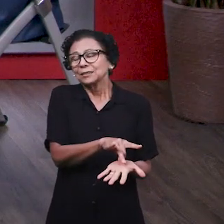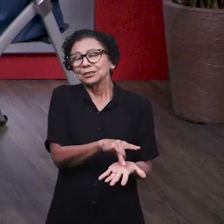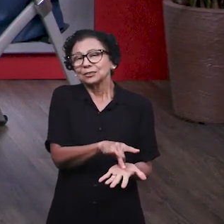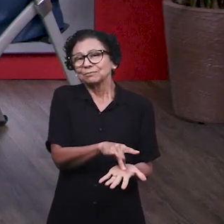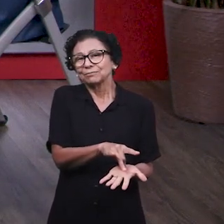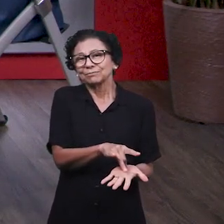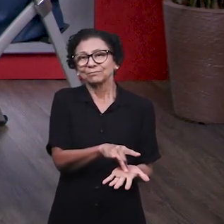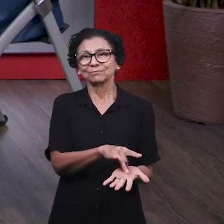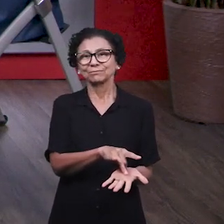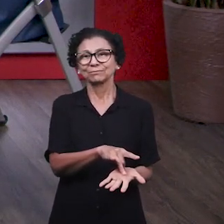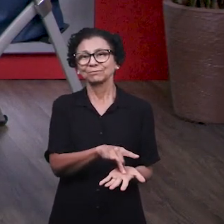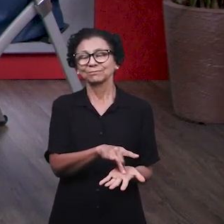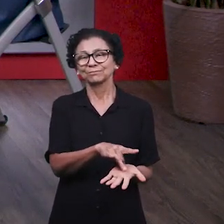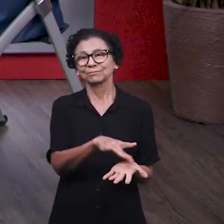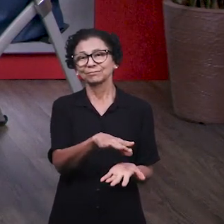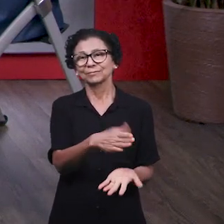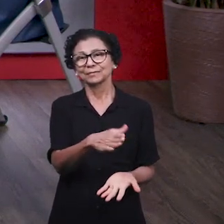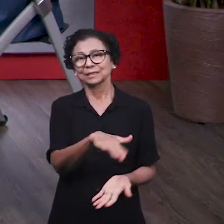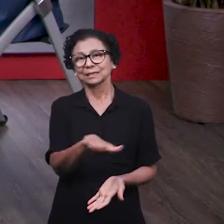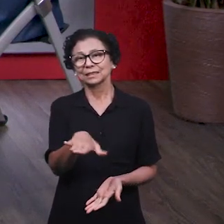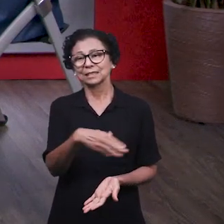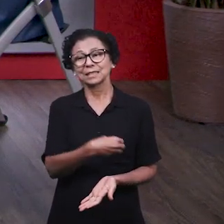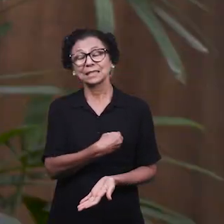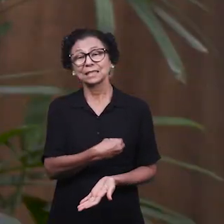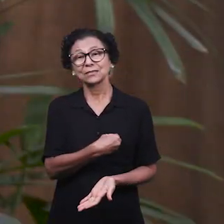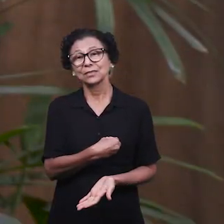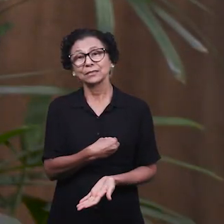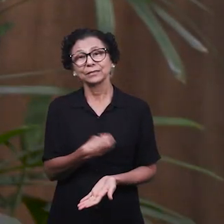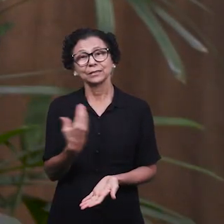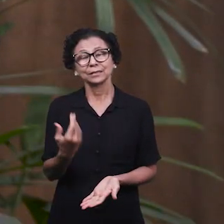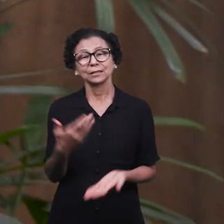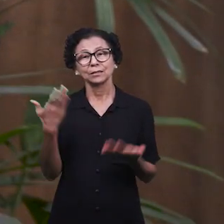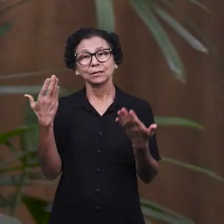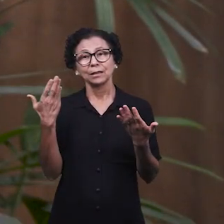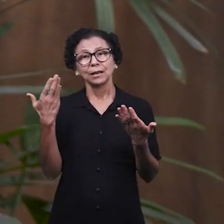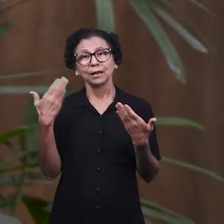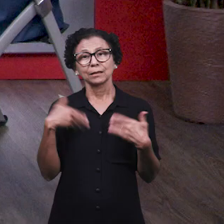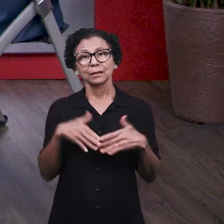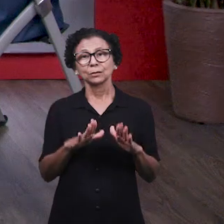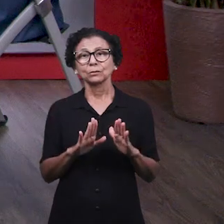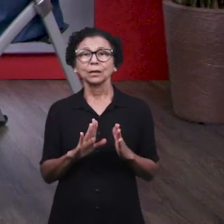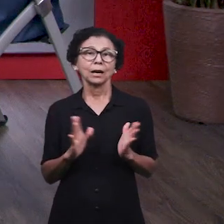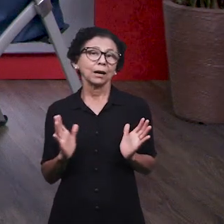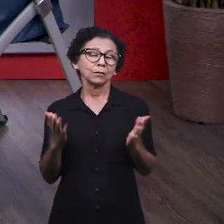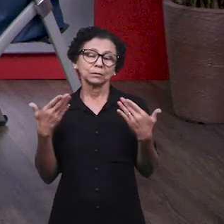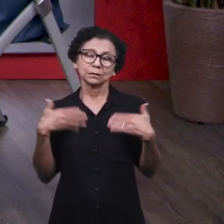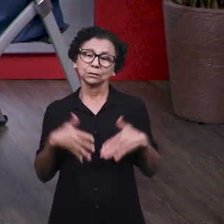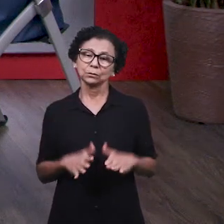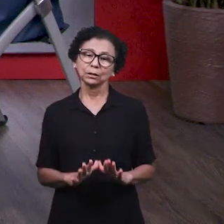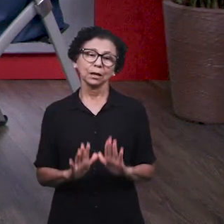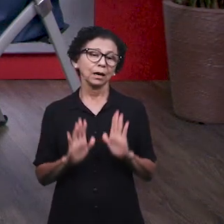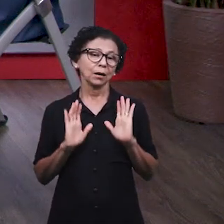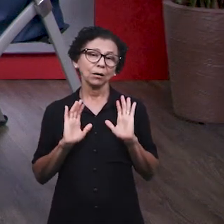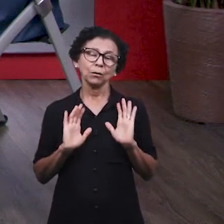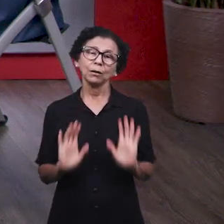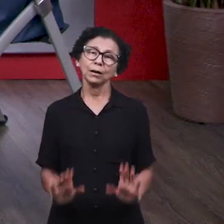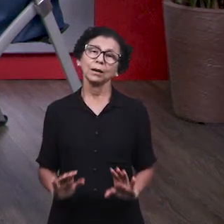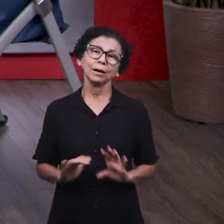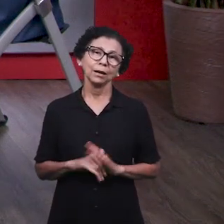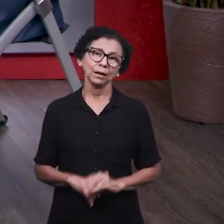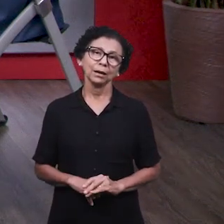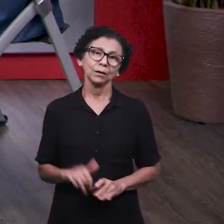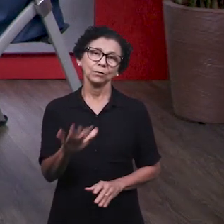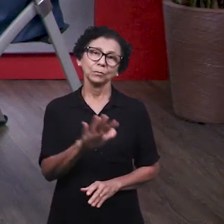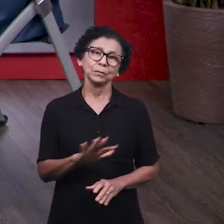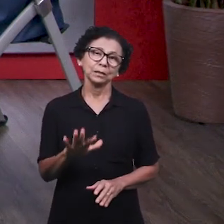tendência seria, né, copiar, né, esse comportamento. Naturaliza porque é o ambiente que